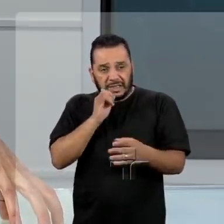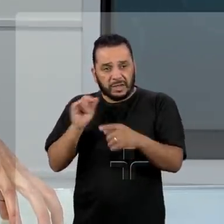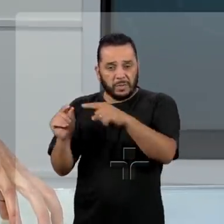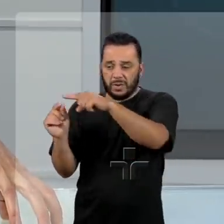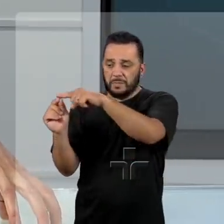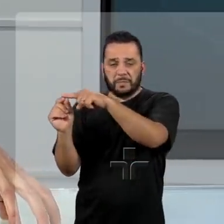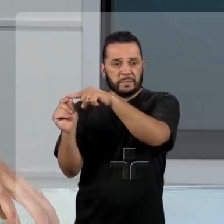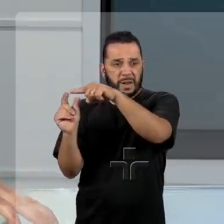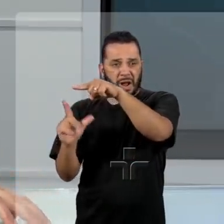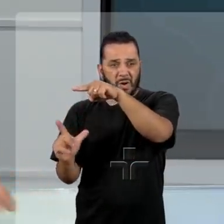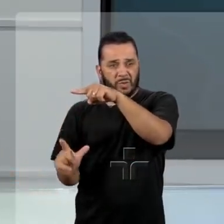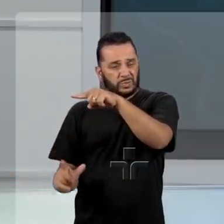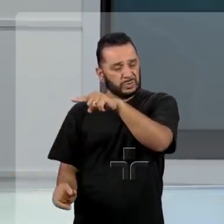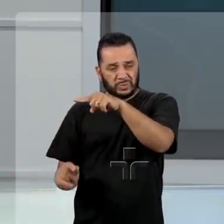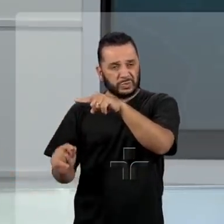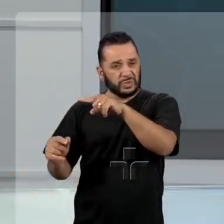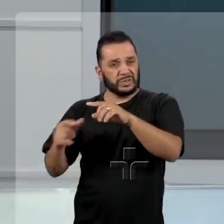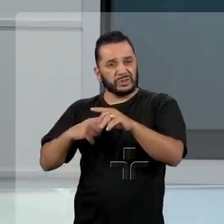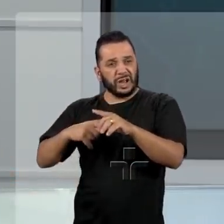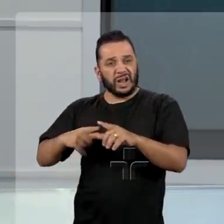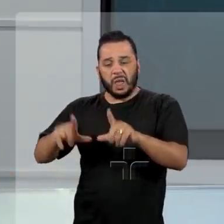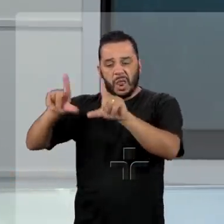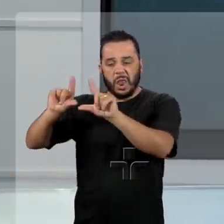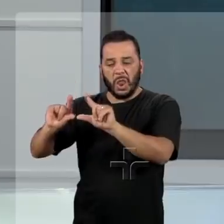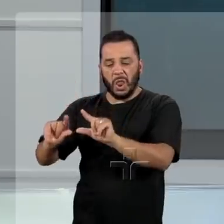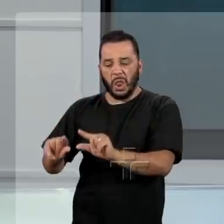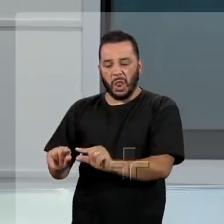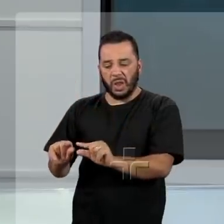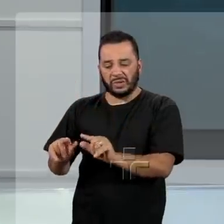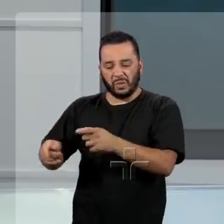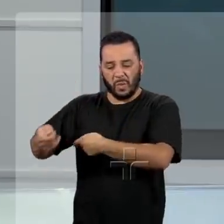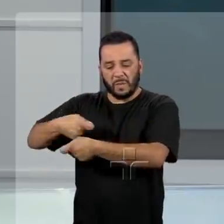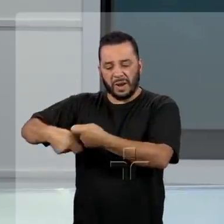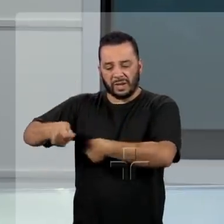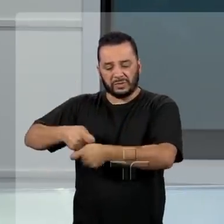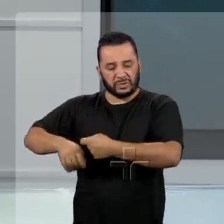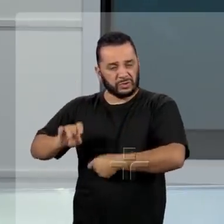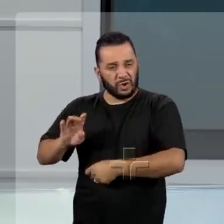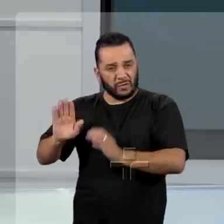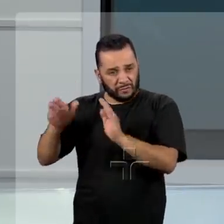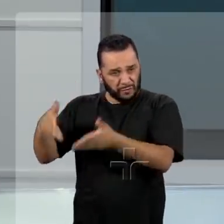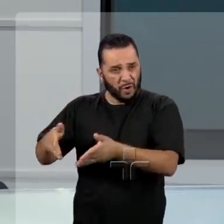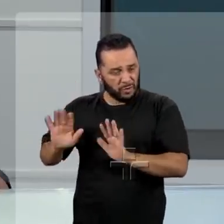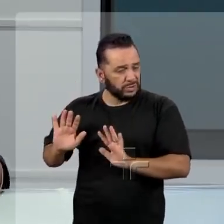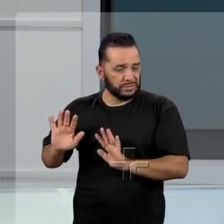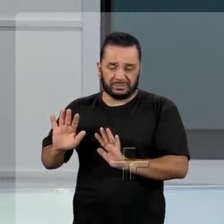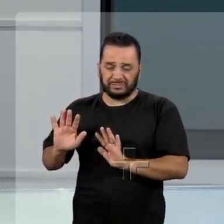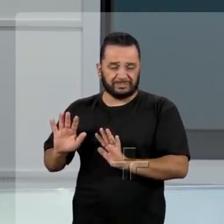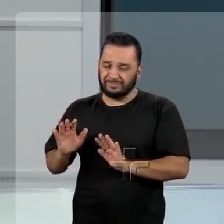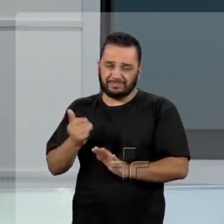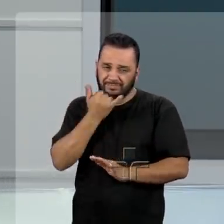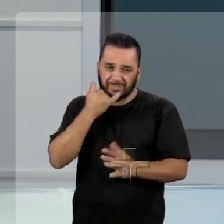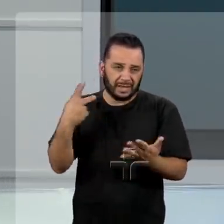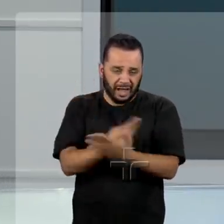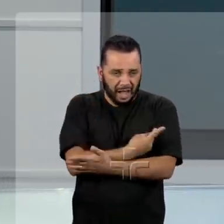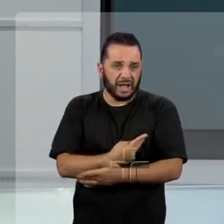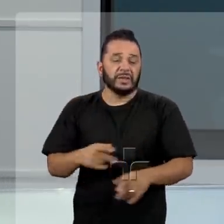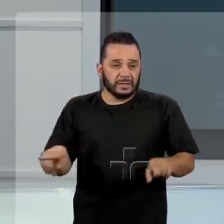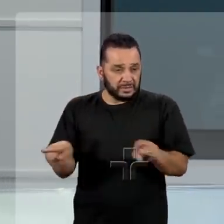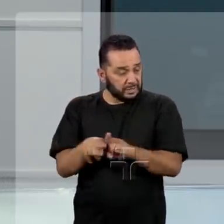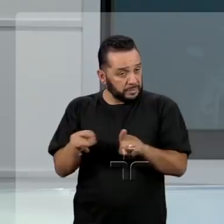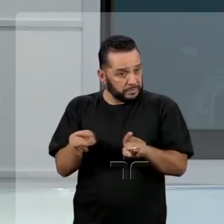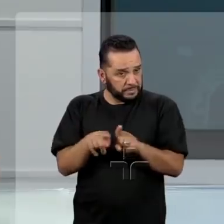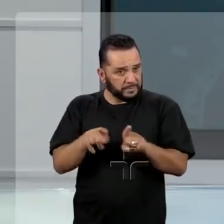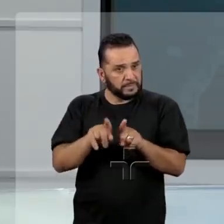sua dimensão comercial é algo equivocado. Atribuir a ele a exclusividade ou um espaço privilegiado